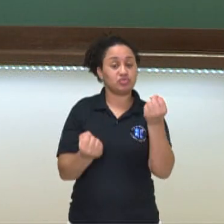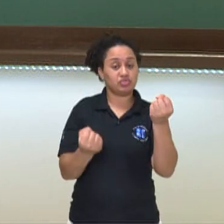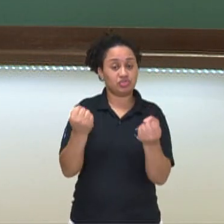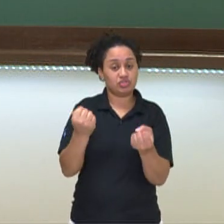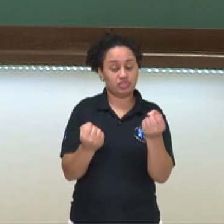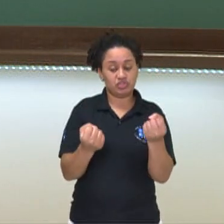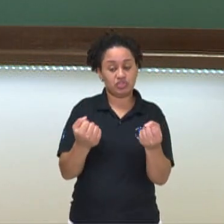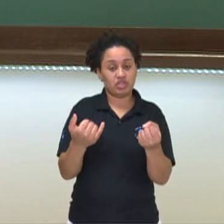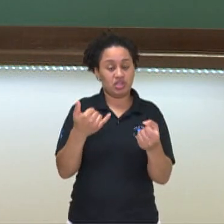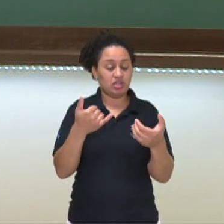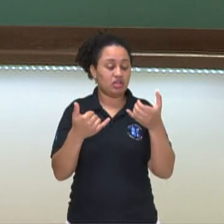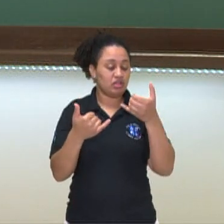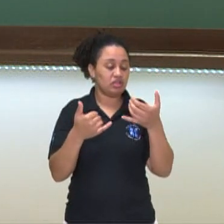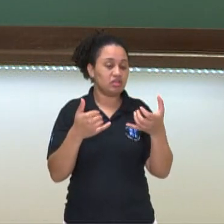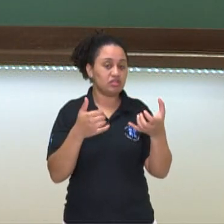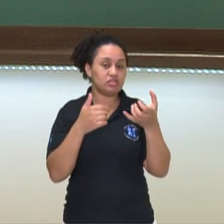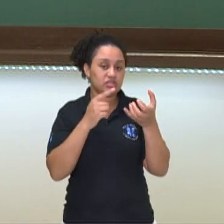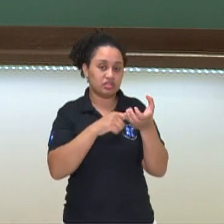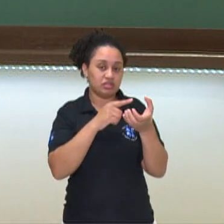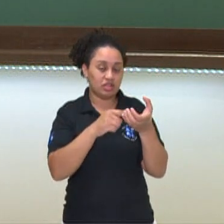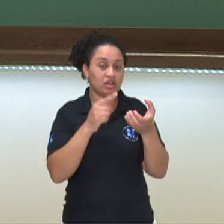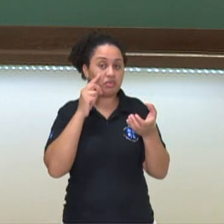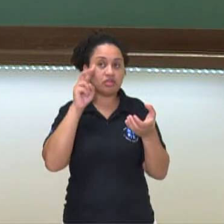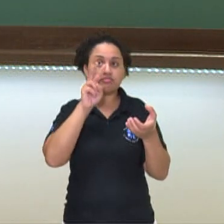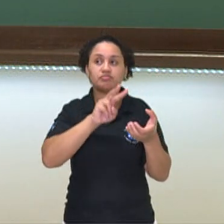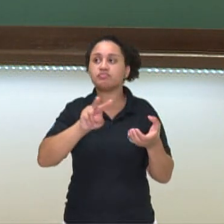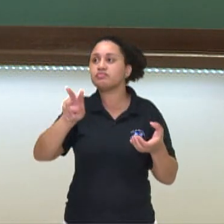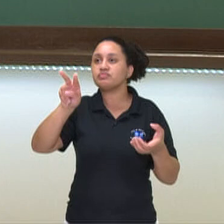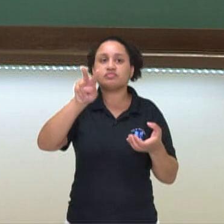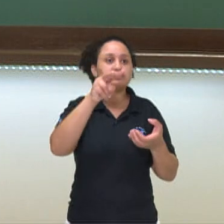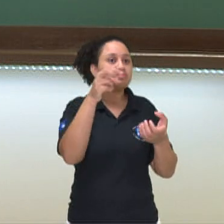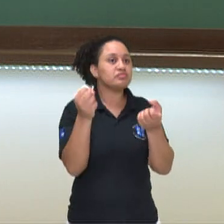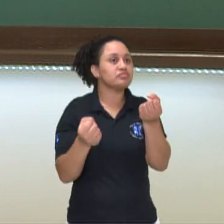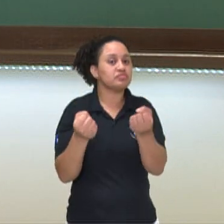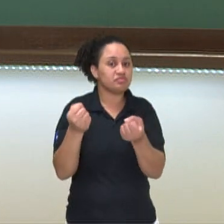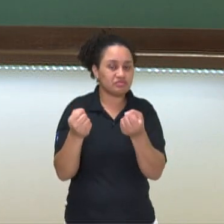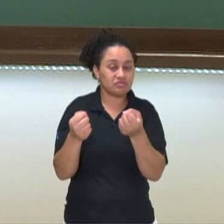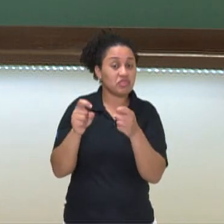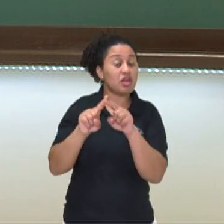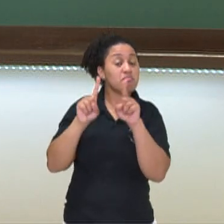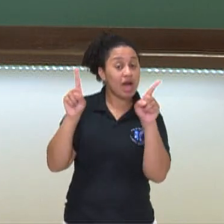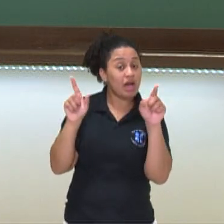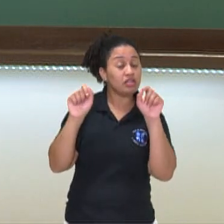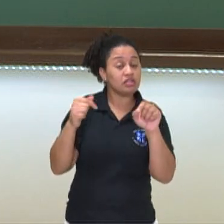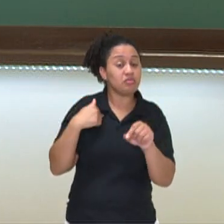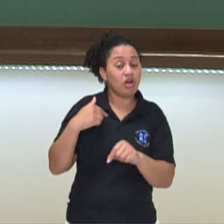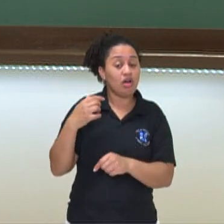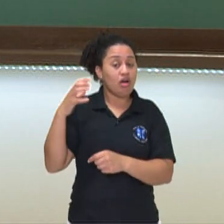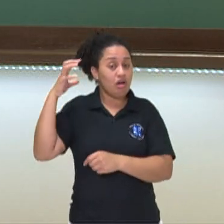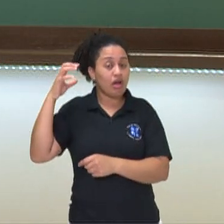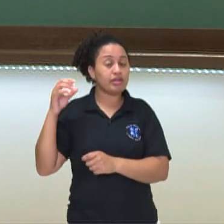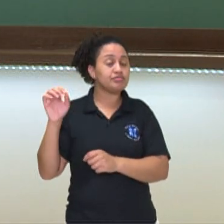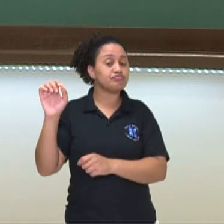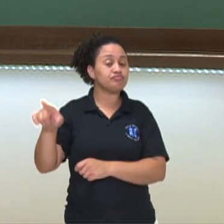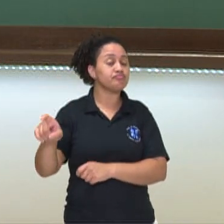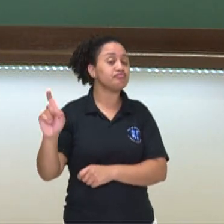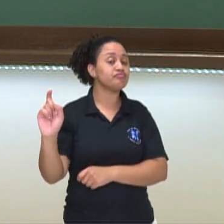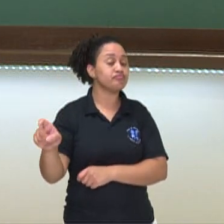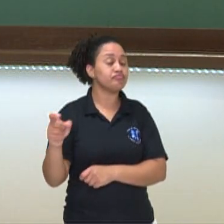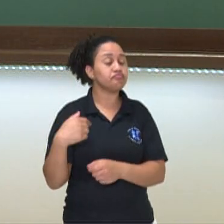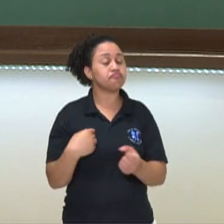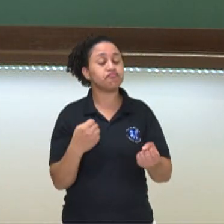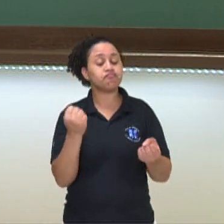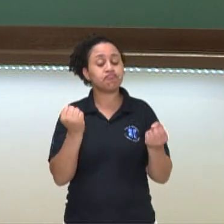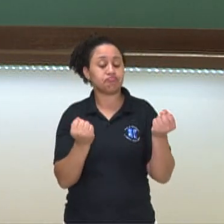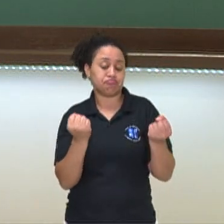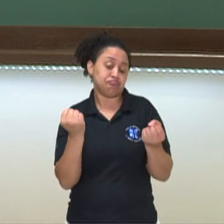utilizando o celular, pois você tem que estar com os olhos e atenção na estrada. Porém, você pode ouvir rádio e